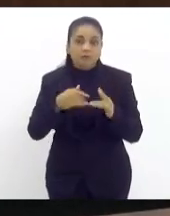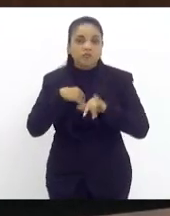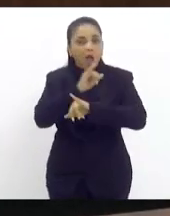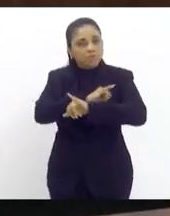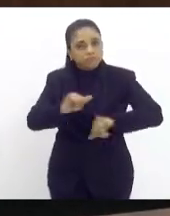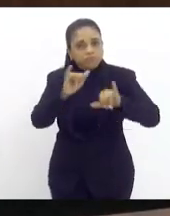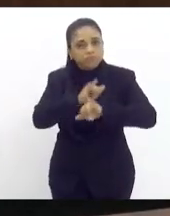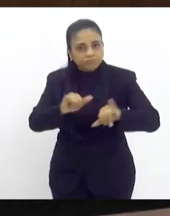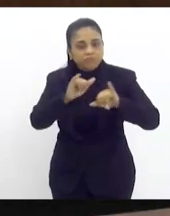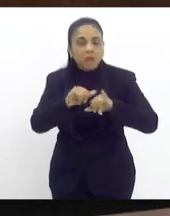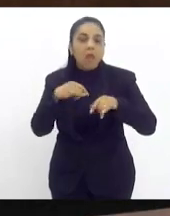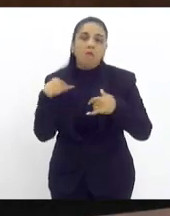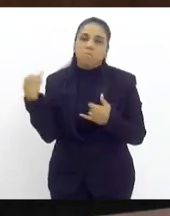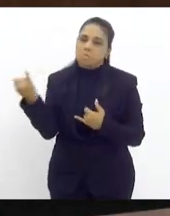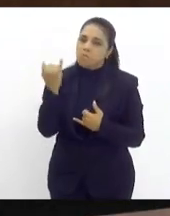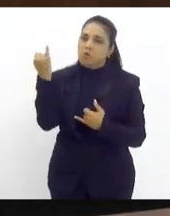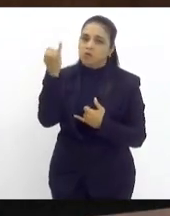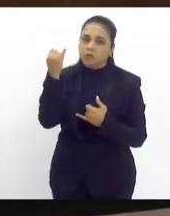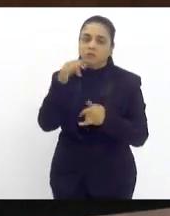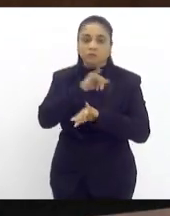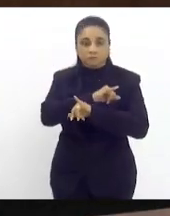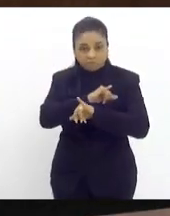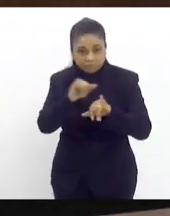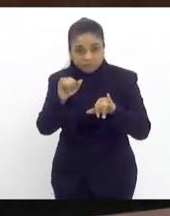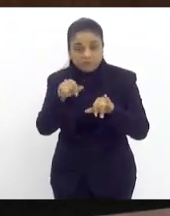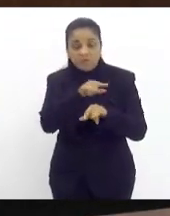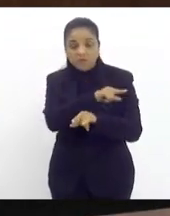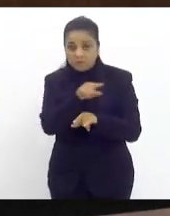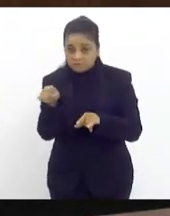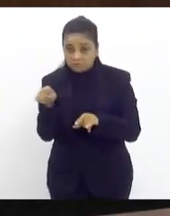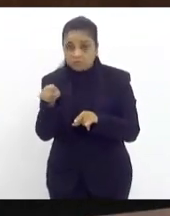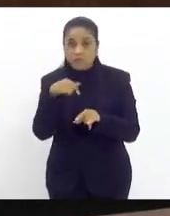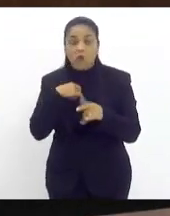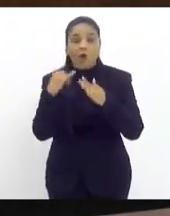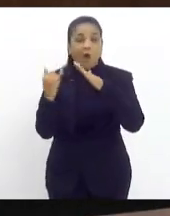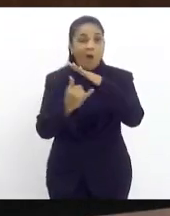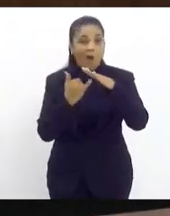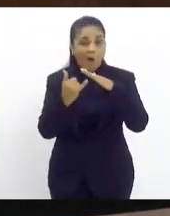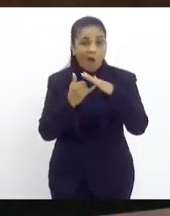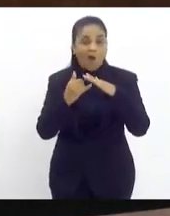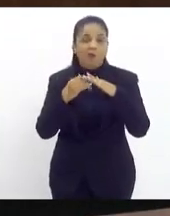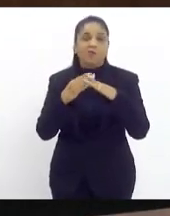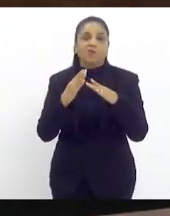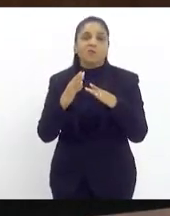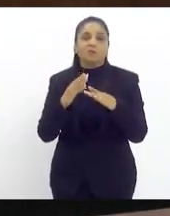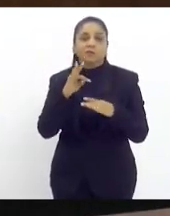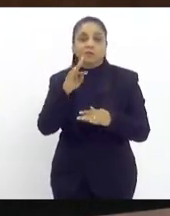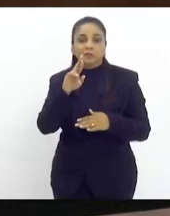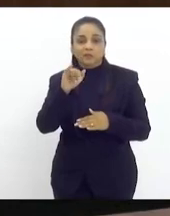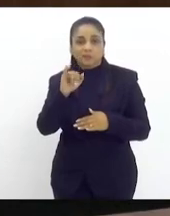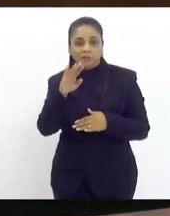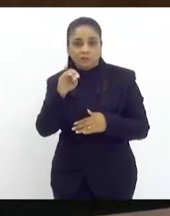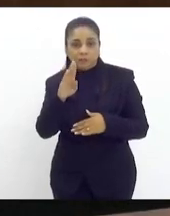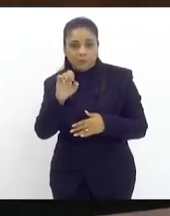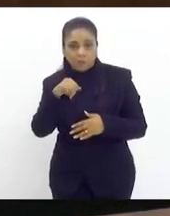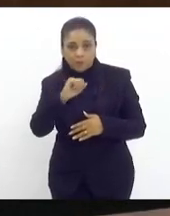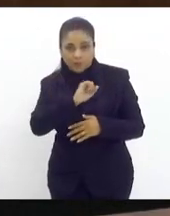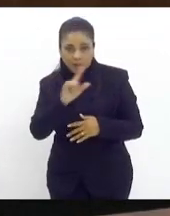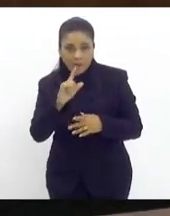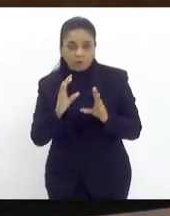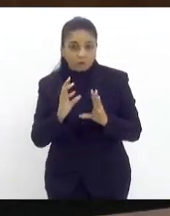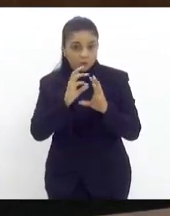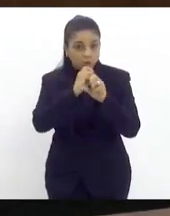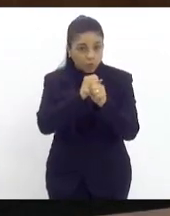publicizado é muito importante saber que inclusive órgãos como Tribunal de Contas é hoje estão